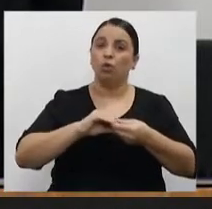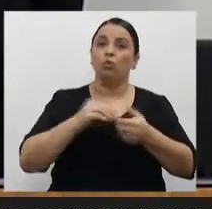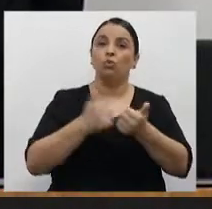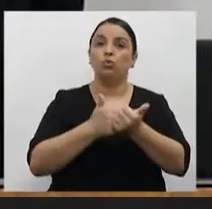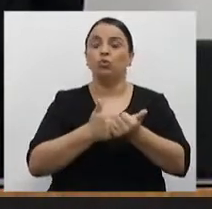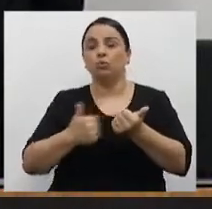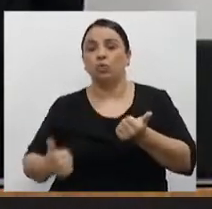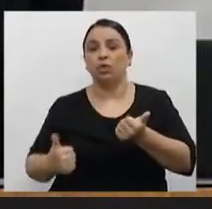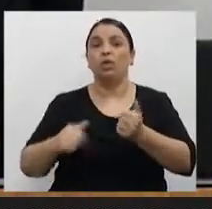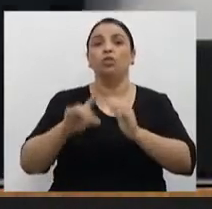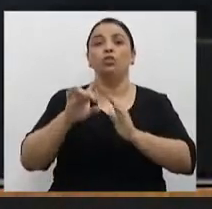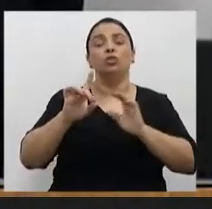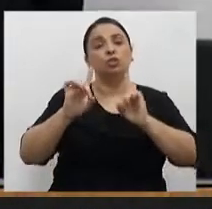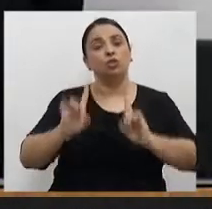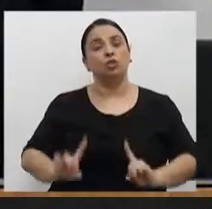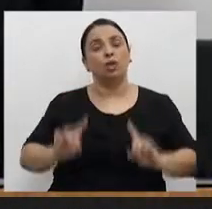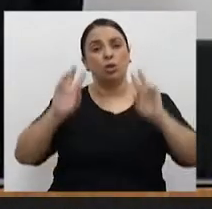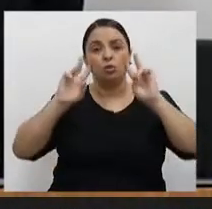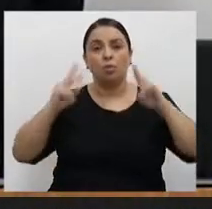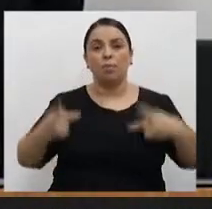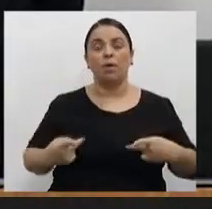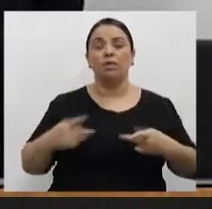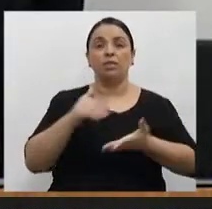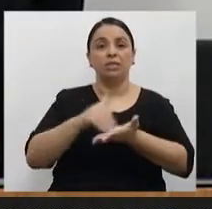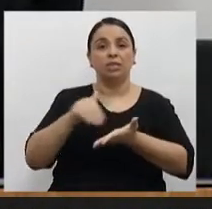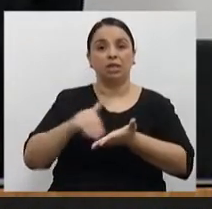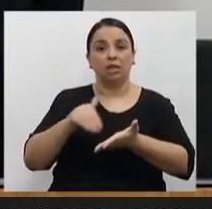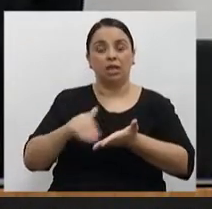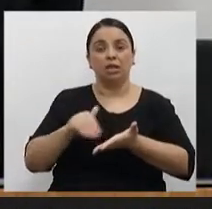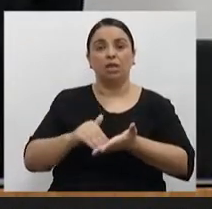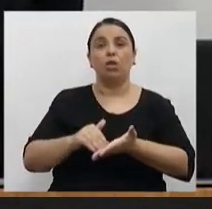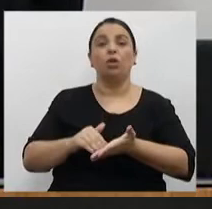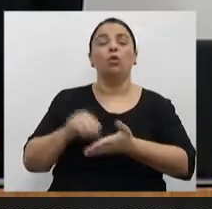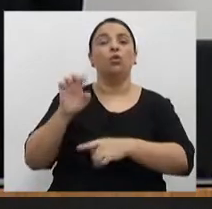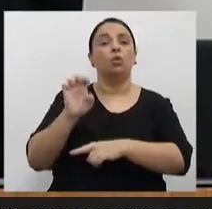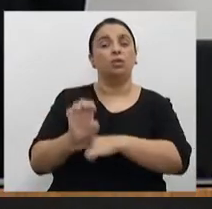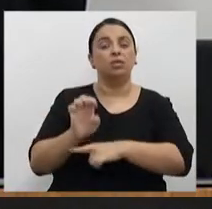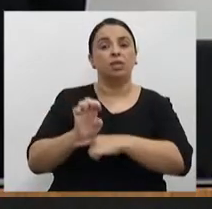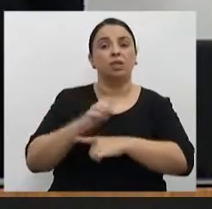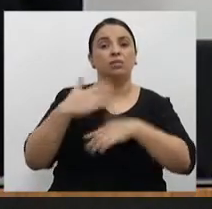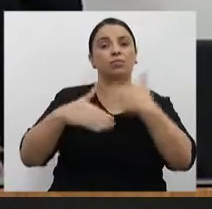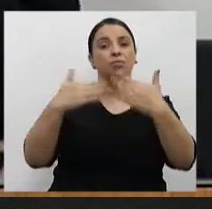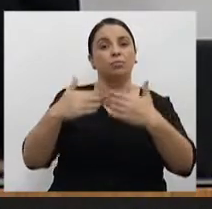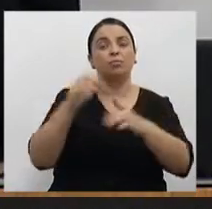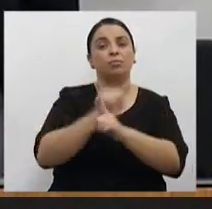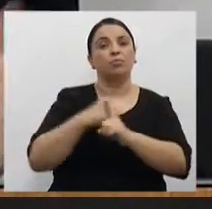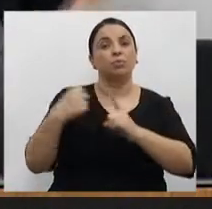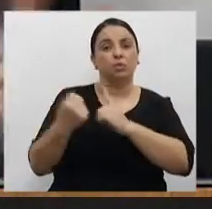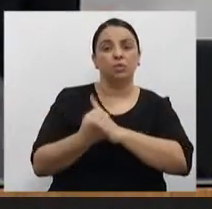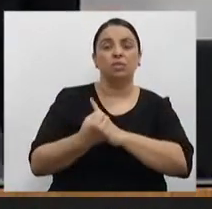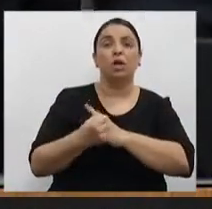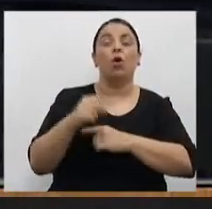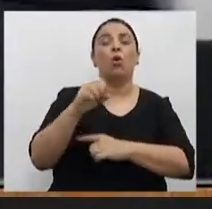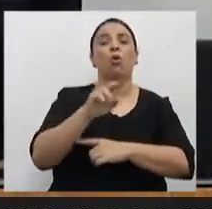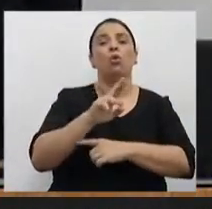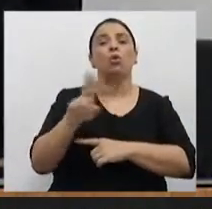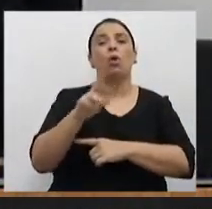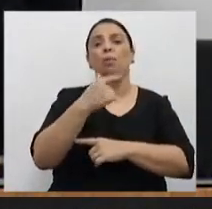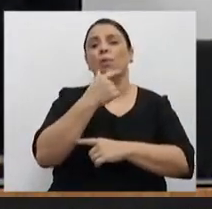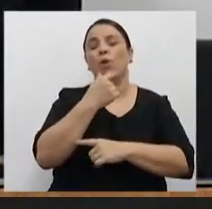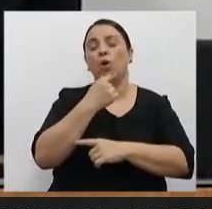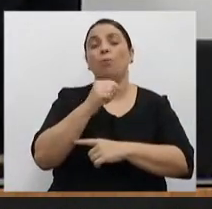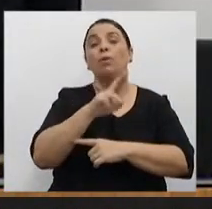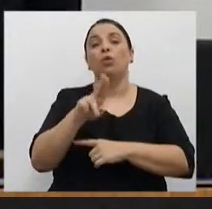de Direitos Humanos da Secretaria de Estado de Desenvolvimento Social, o Duílio Campos, né? Estou vendo aqui o Duílio.